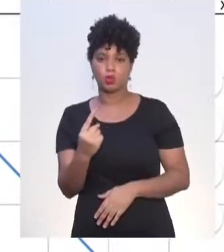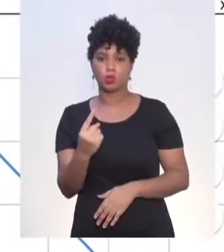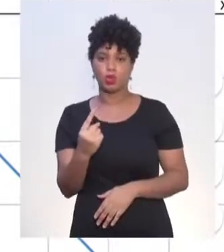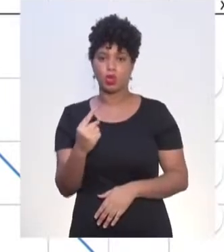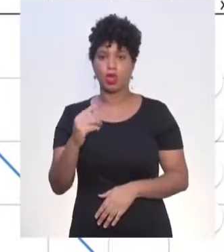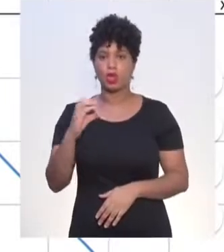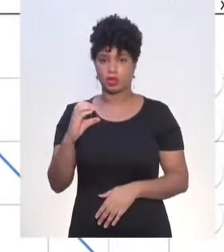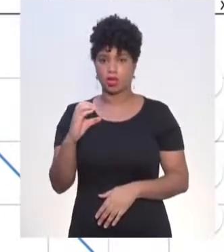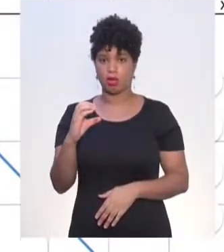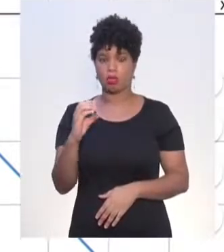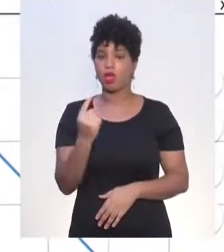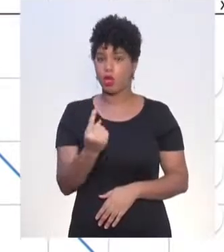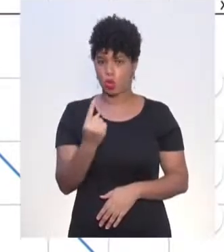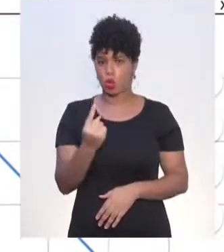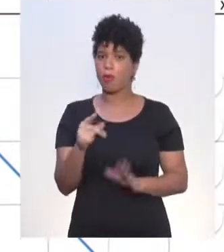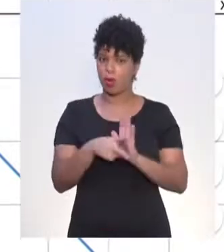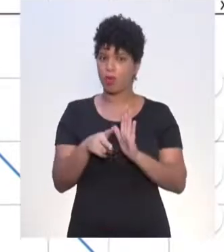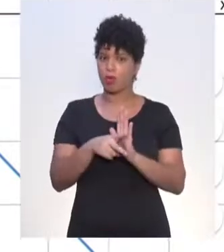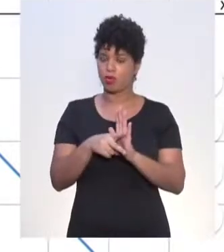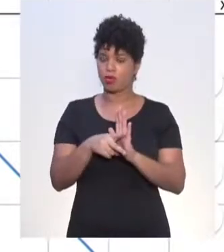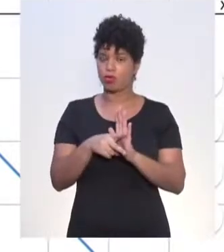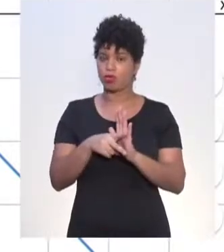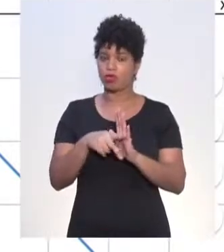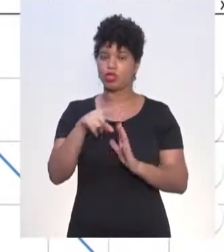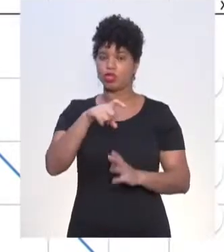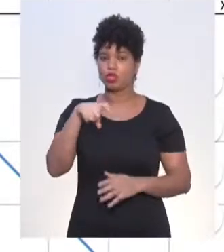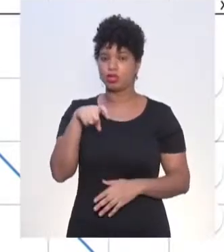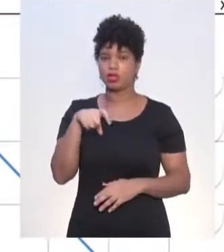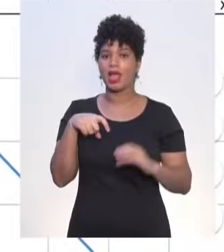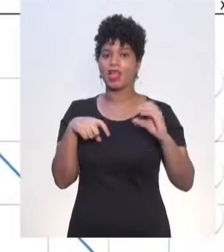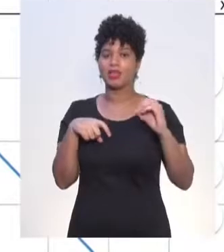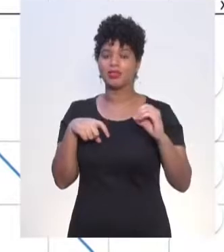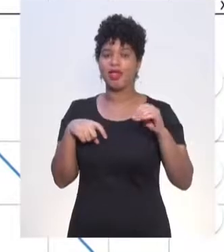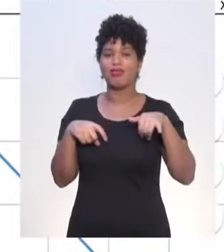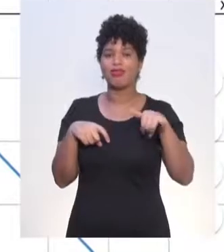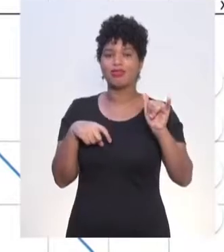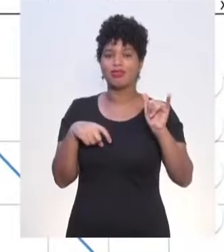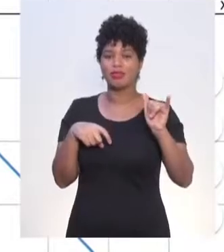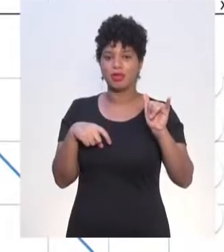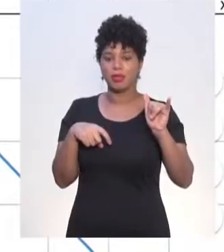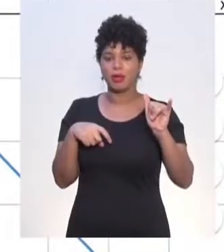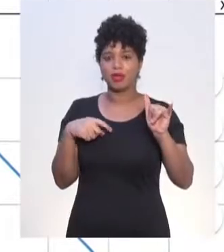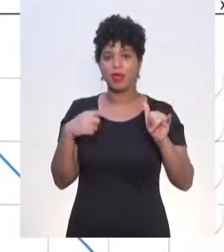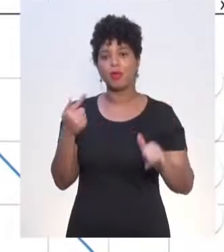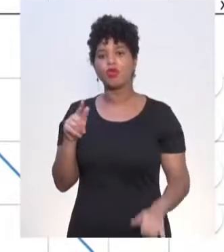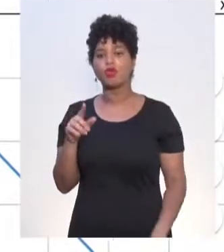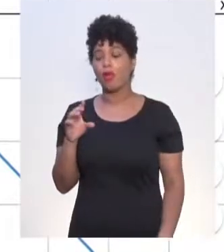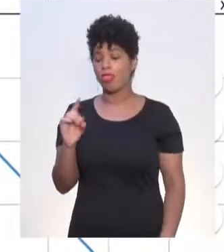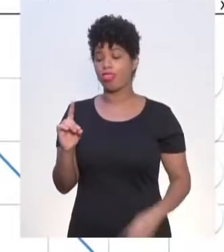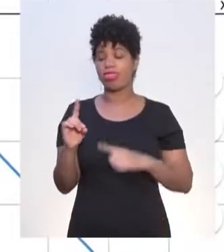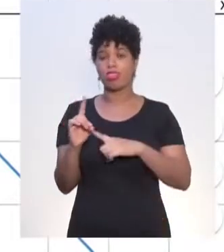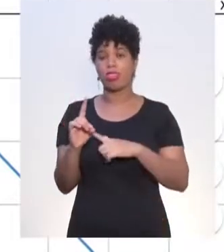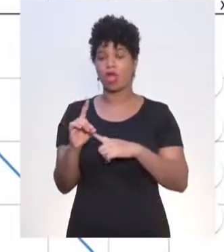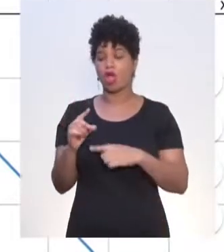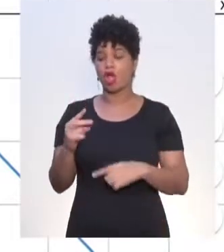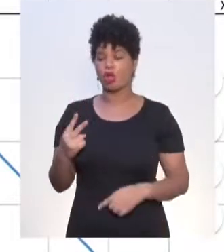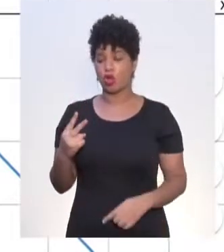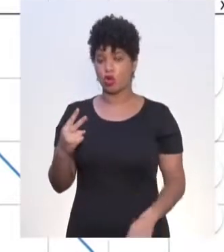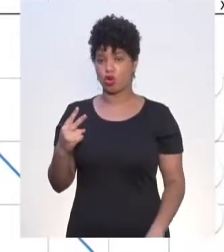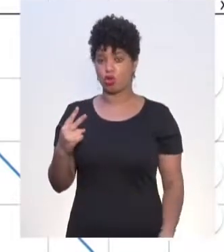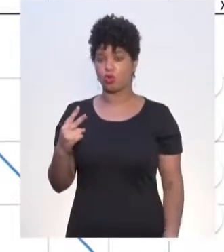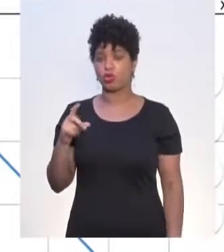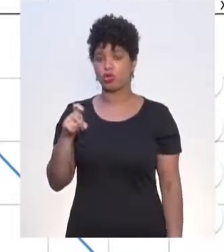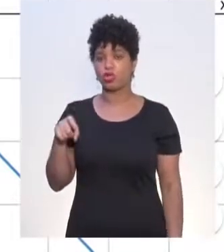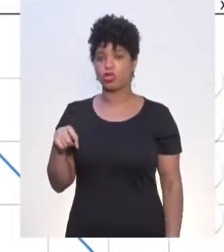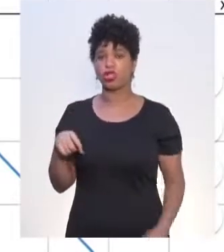C, 1 aqui de x e 0 de y. E por último aqui meu ponto D, como 2 de x